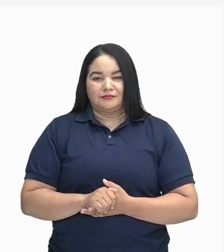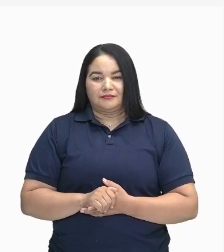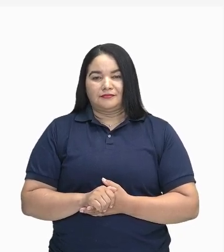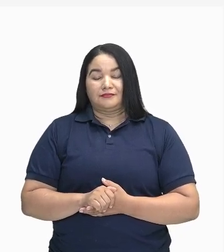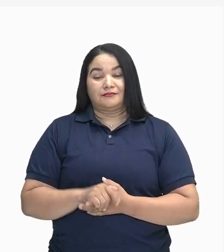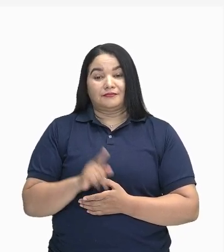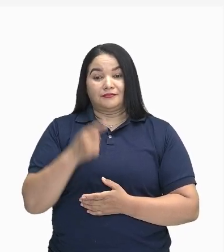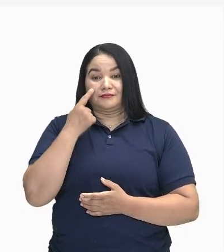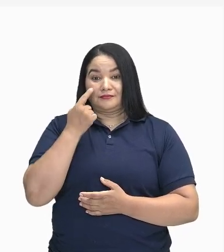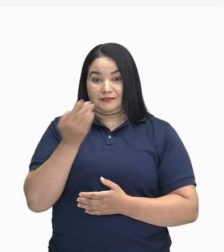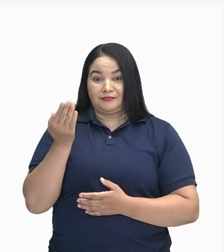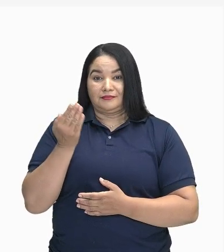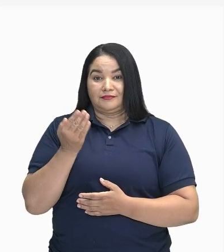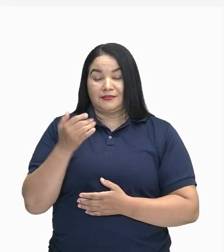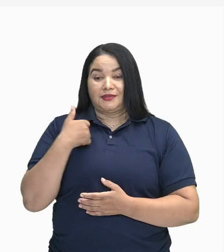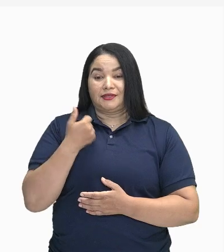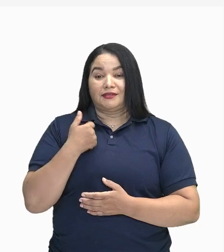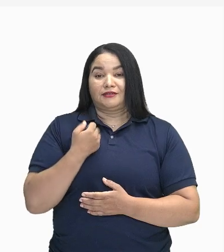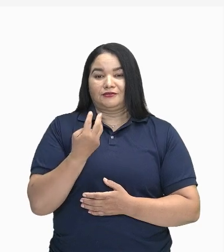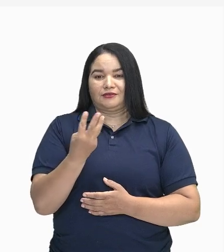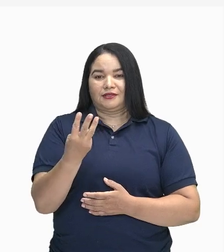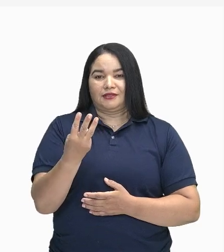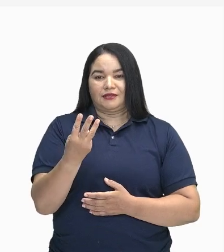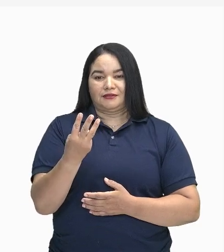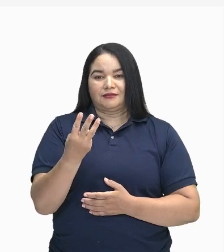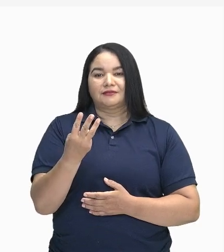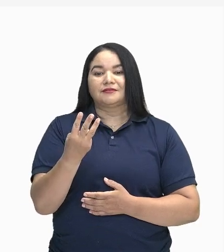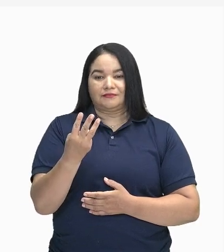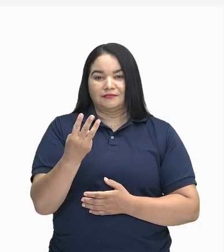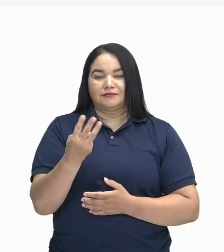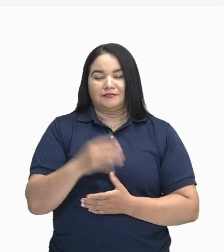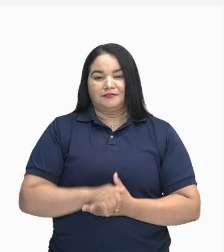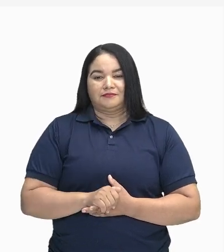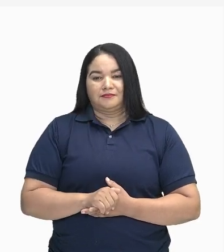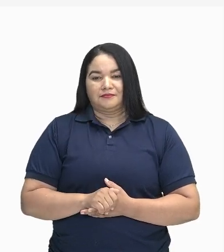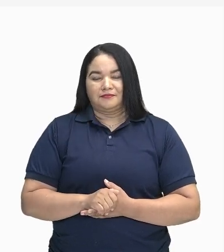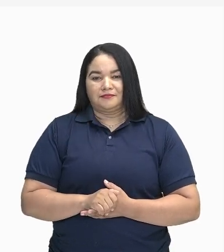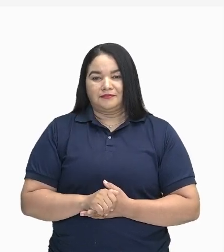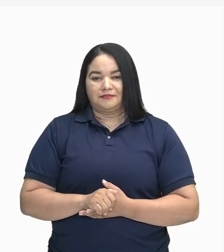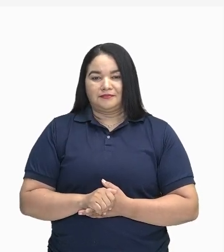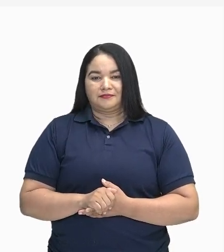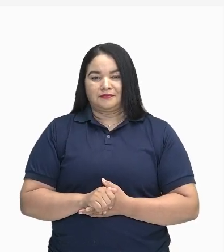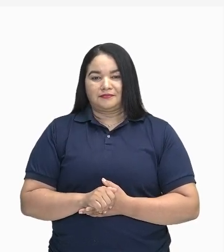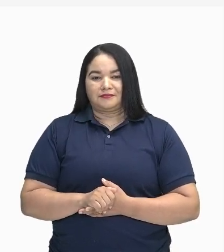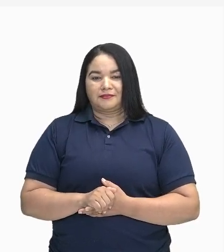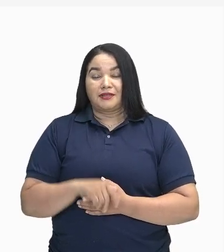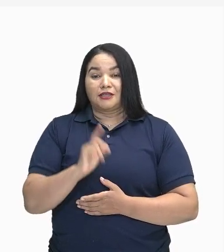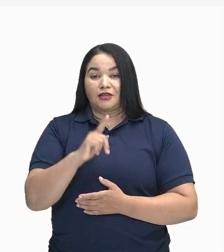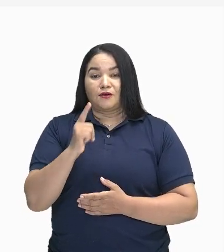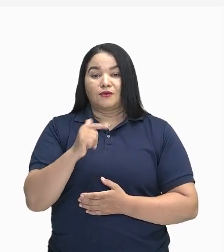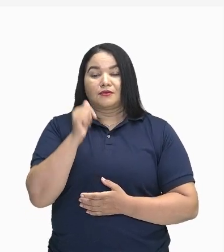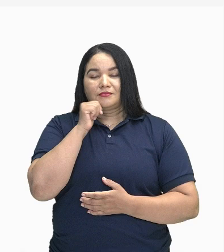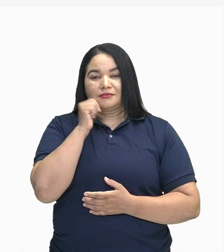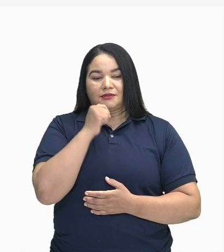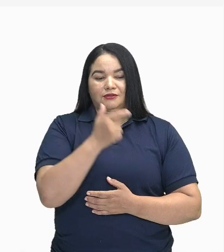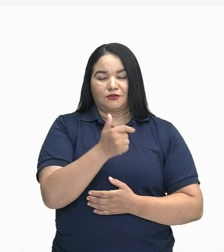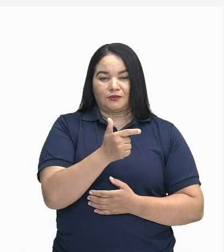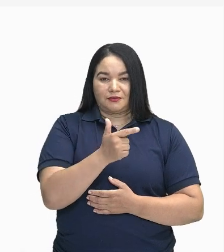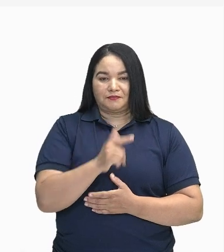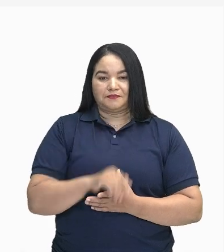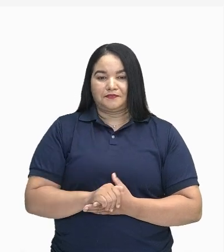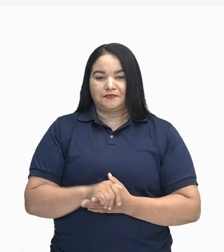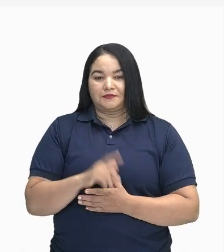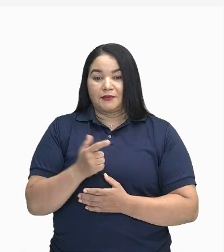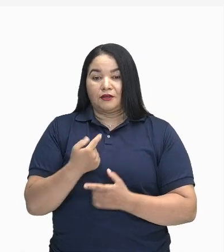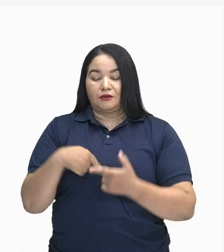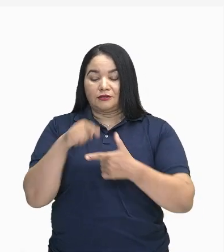A idade de Fátima é 3 anos, certo? Então, e a de Luísa é 12. Então, razão entre